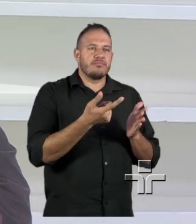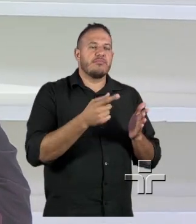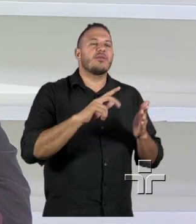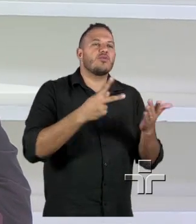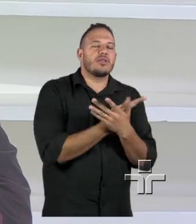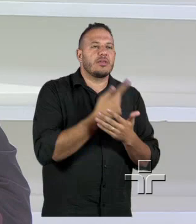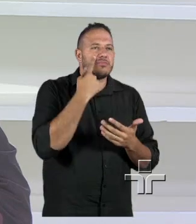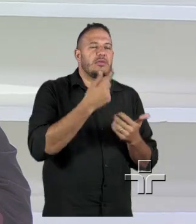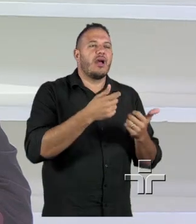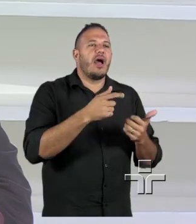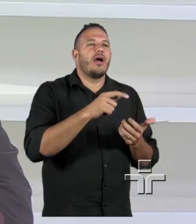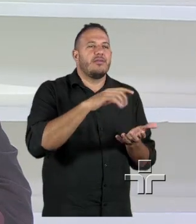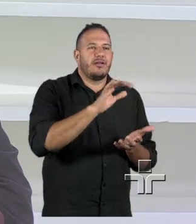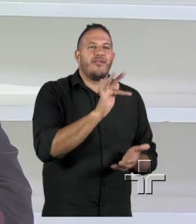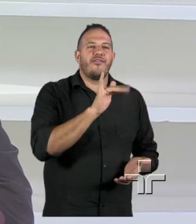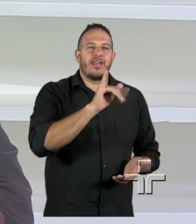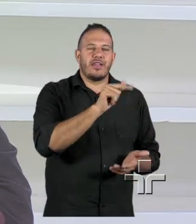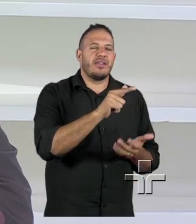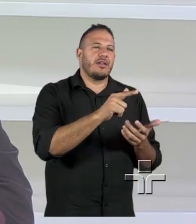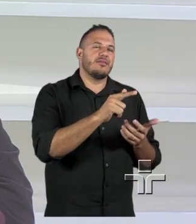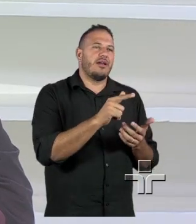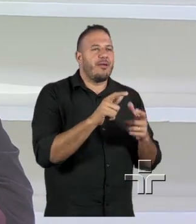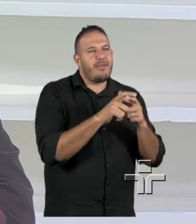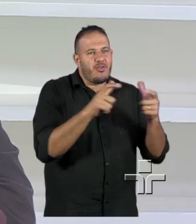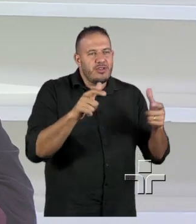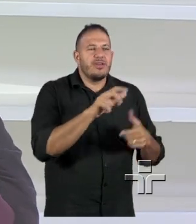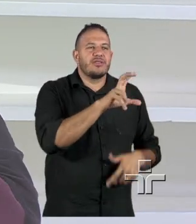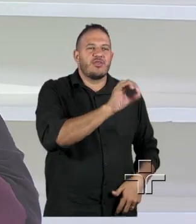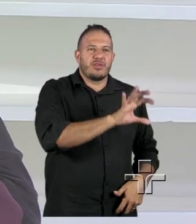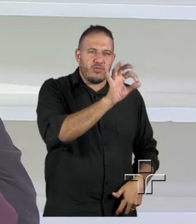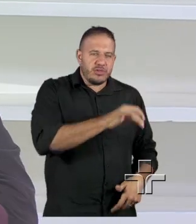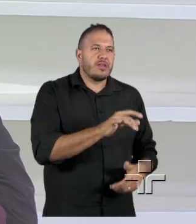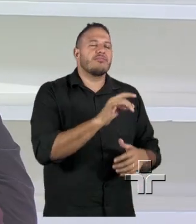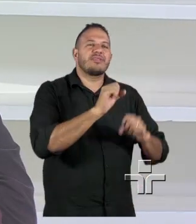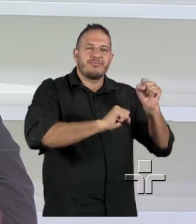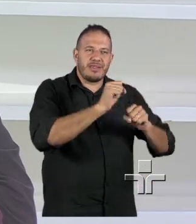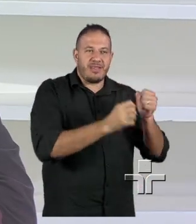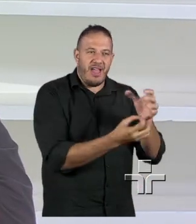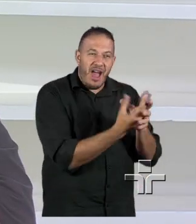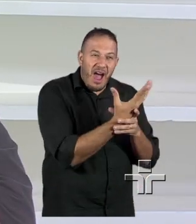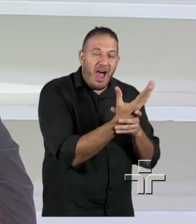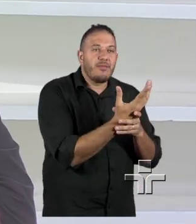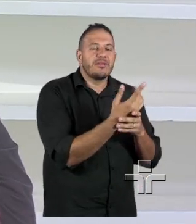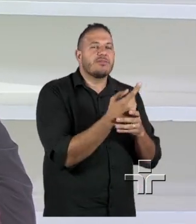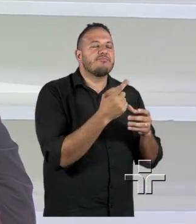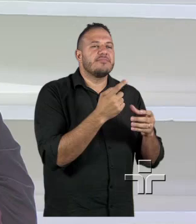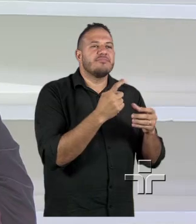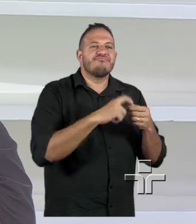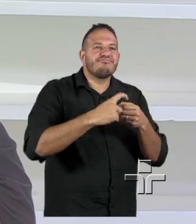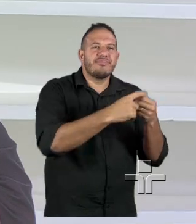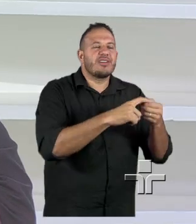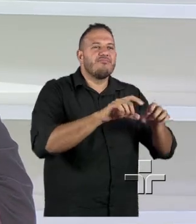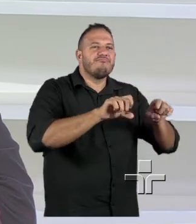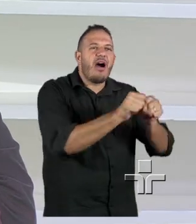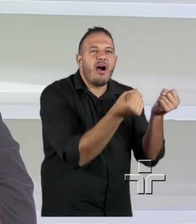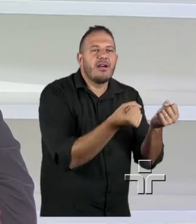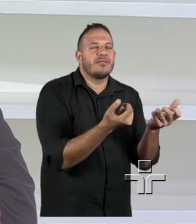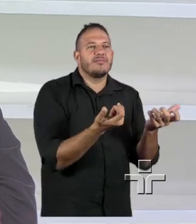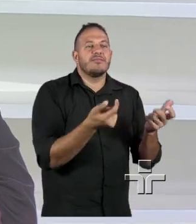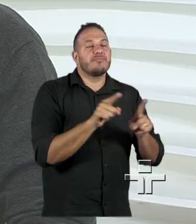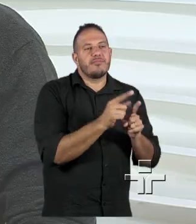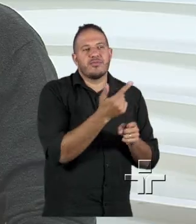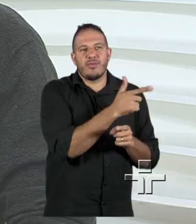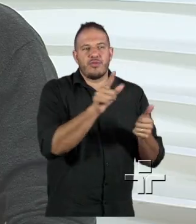franquias morrem metade, né, da incidência das empresas que não são franqueadas. E a